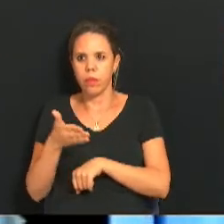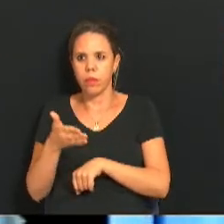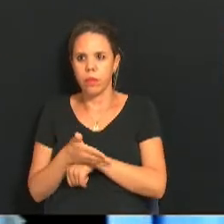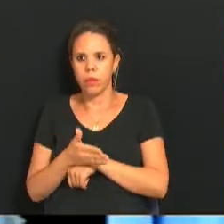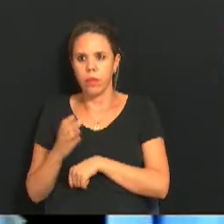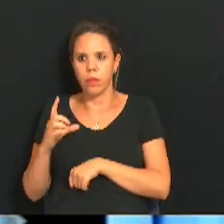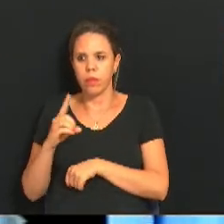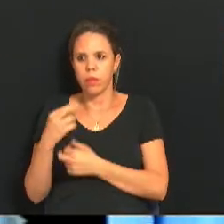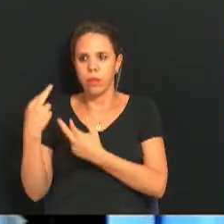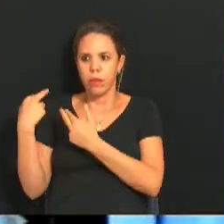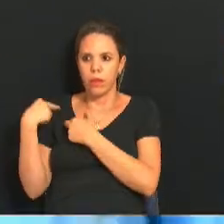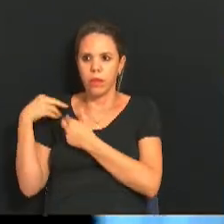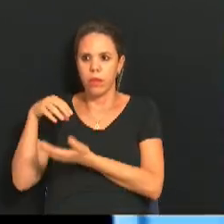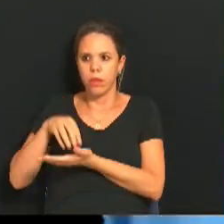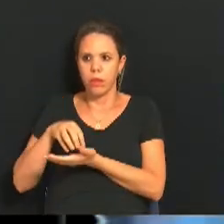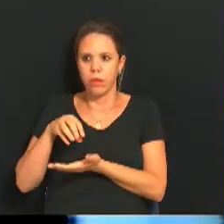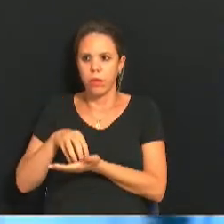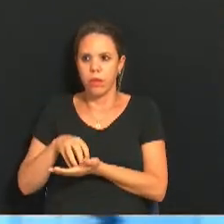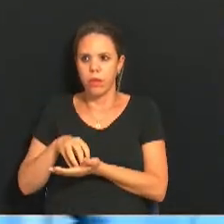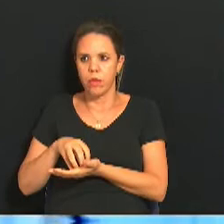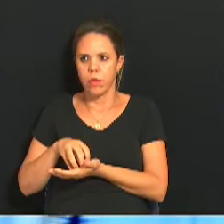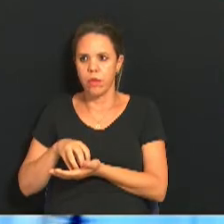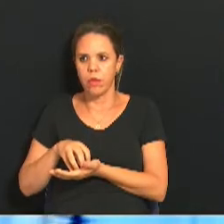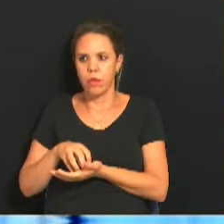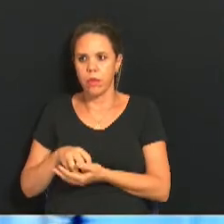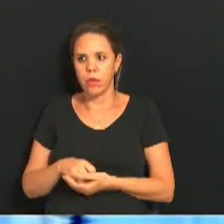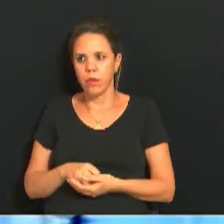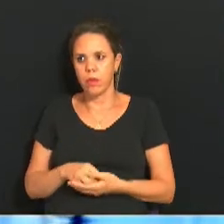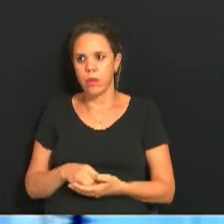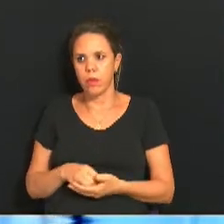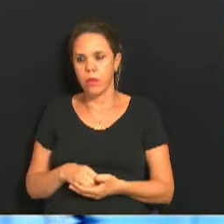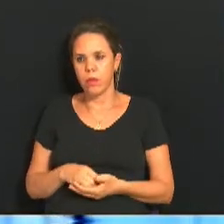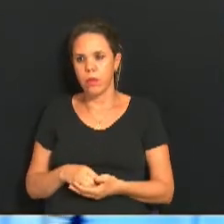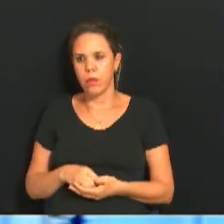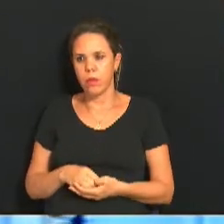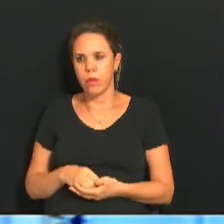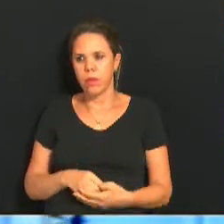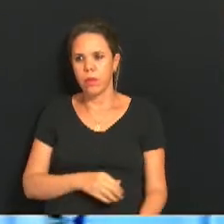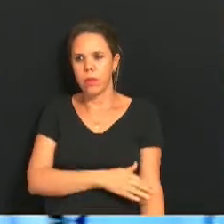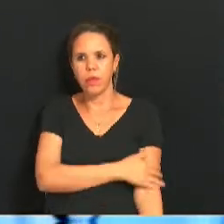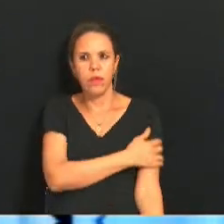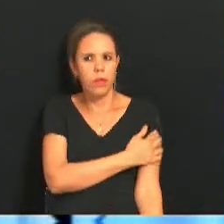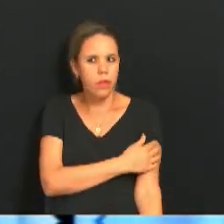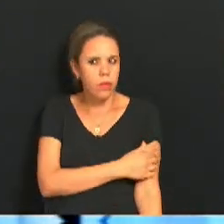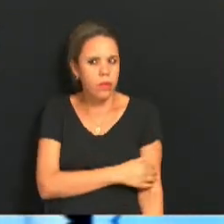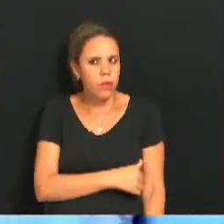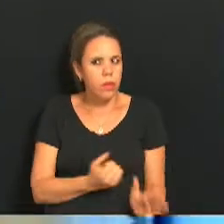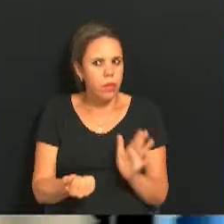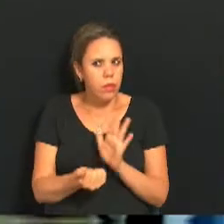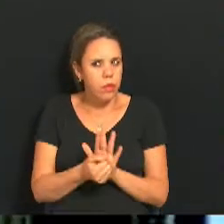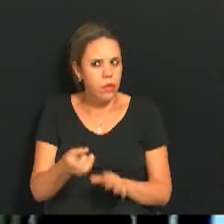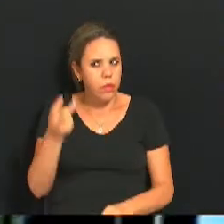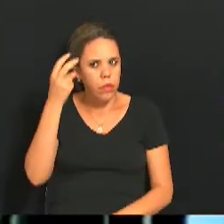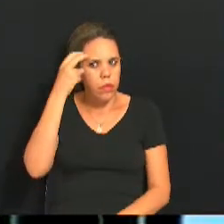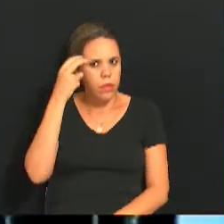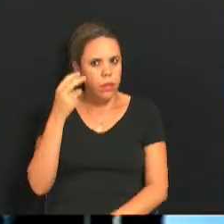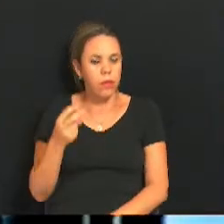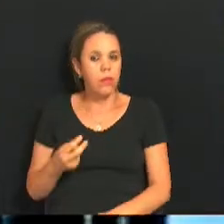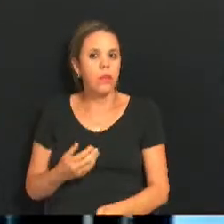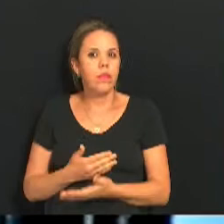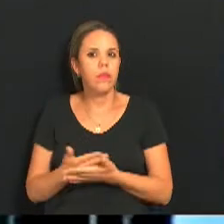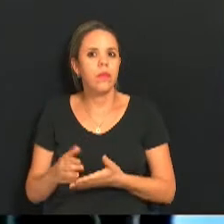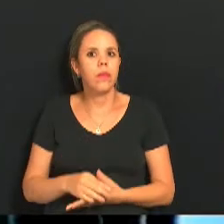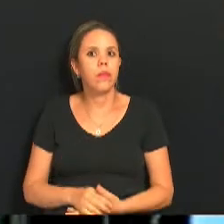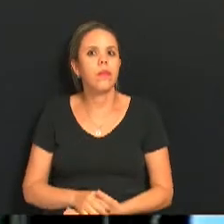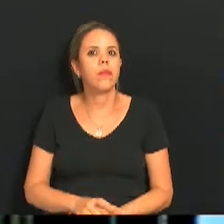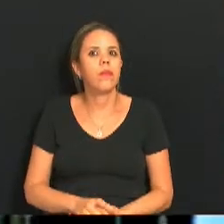Coordenadoria do departamento no coordenador departamental do patrimônio cultural então Começando